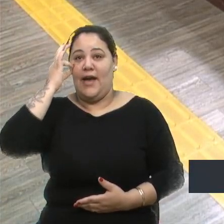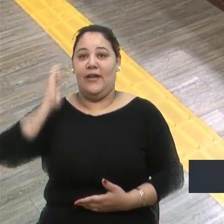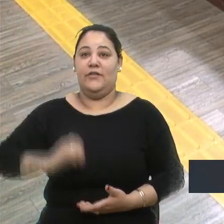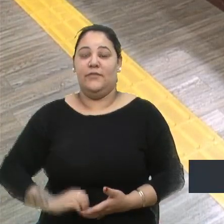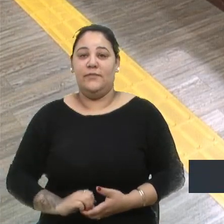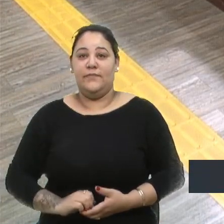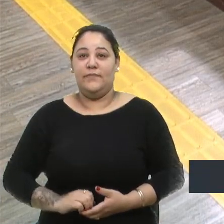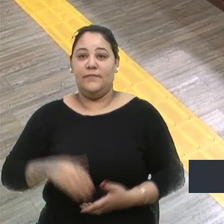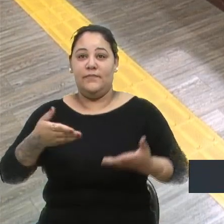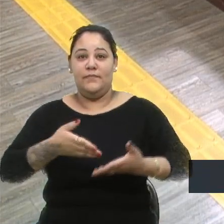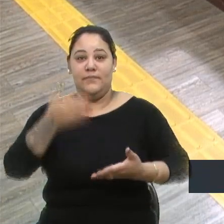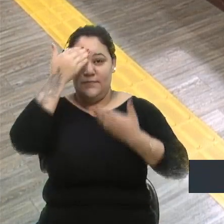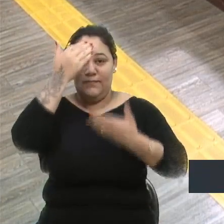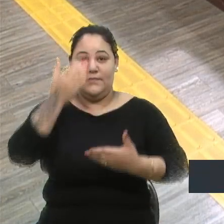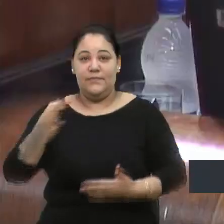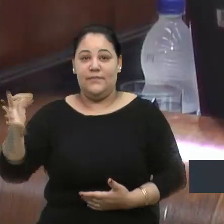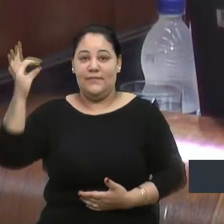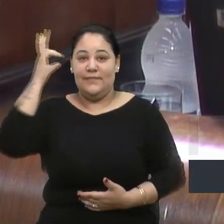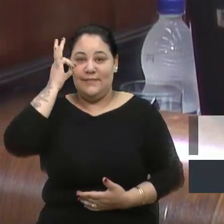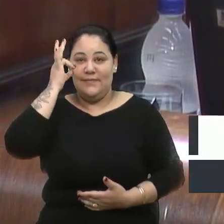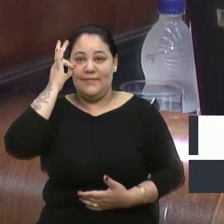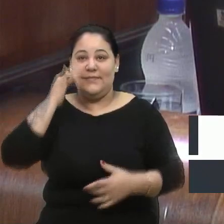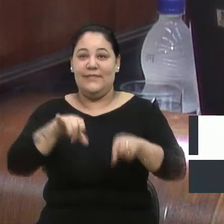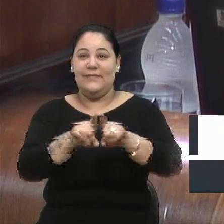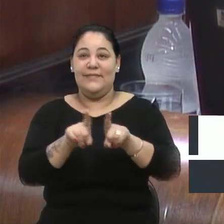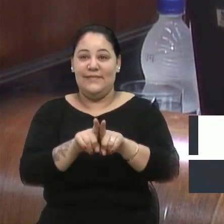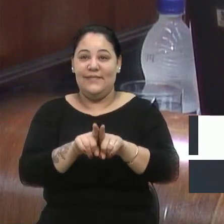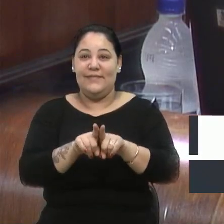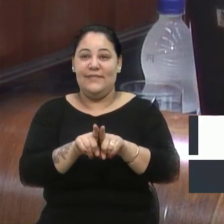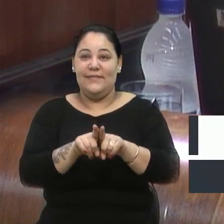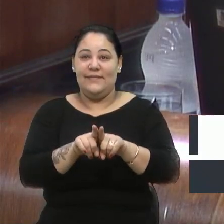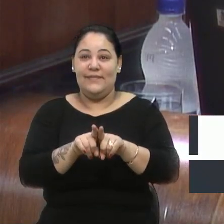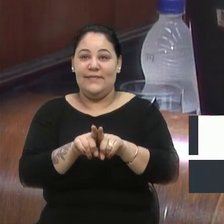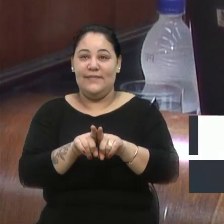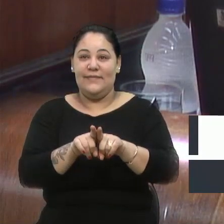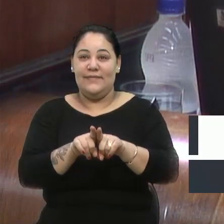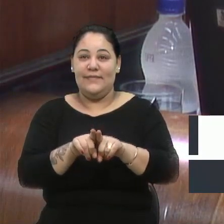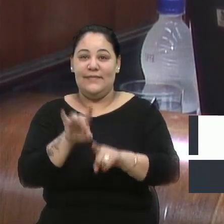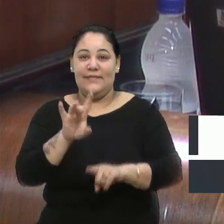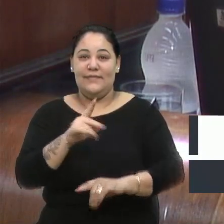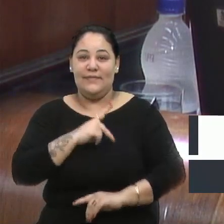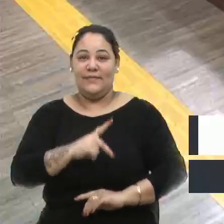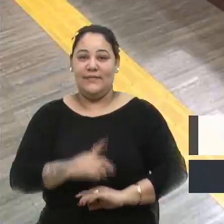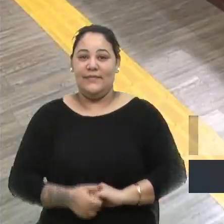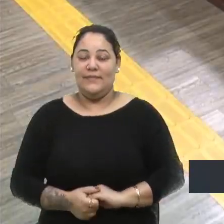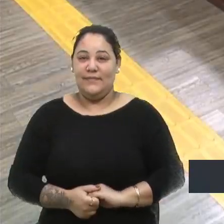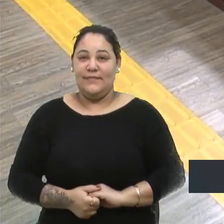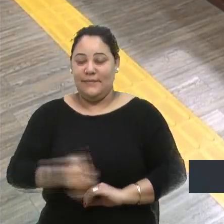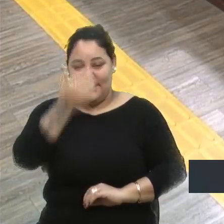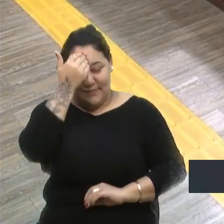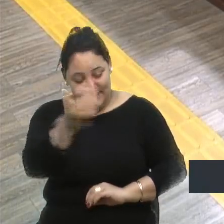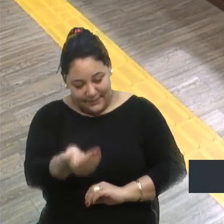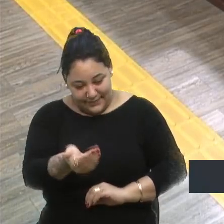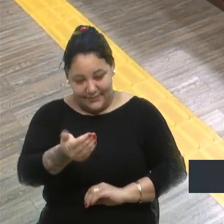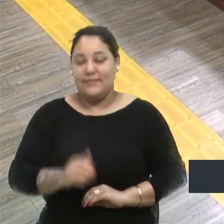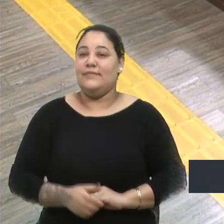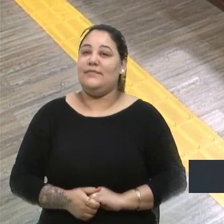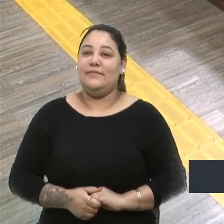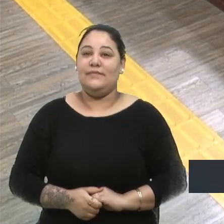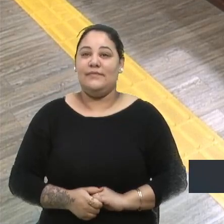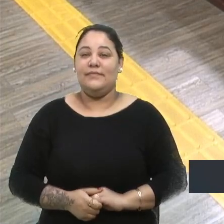Agradecemos a presença do representante do deputado estadual Nerio Carteiro, Aldonei Machado. Era isso, senhor presidente. Obrigado.